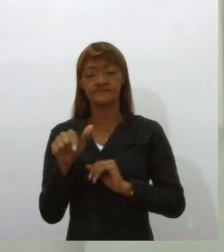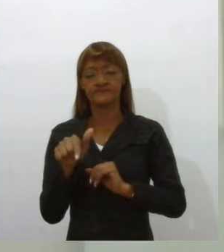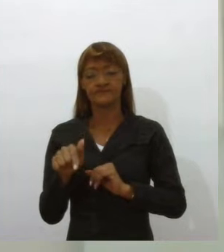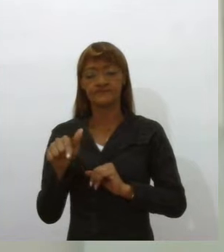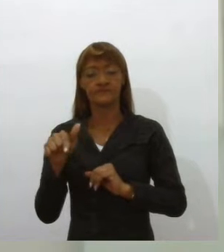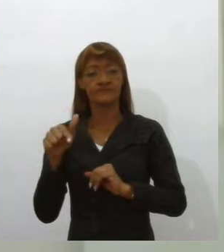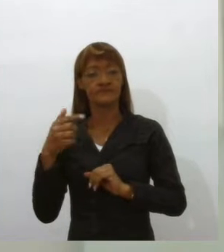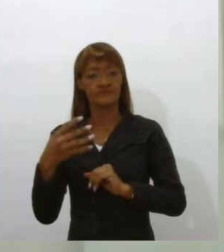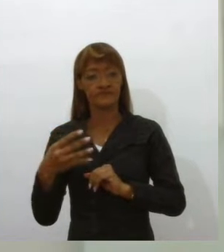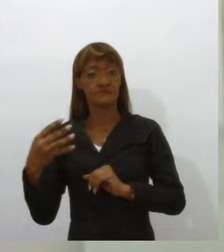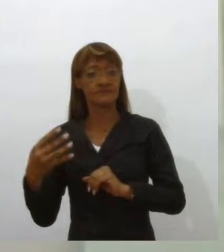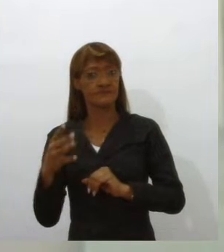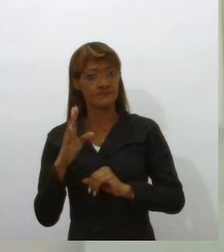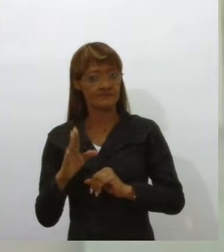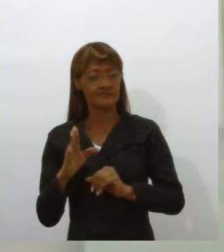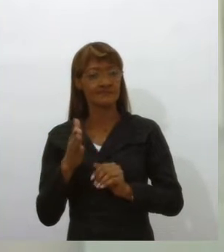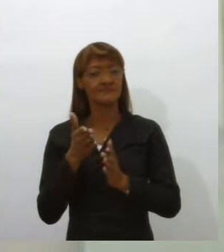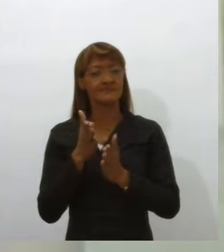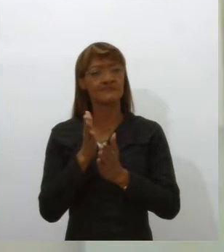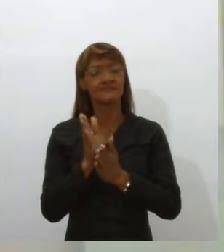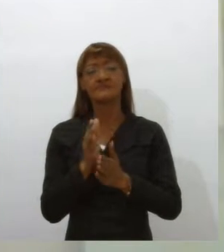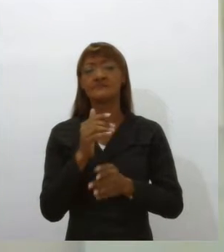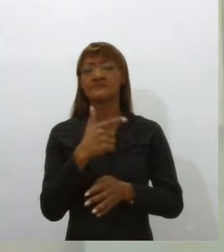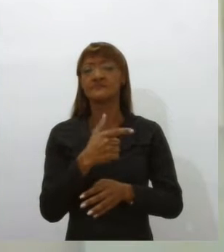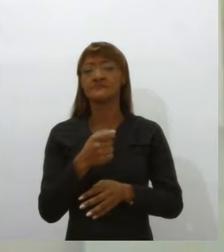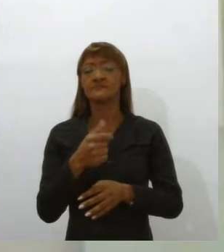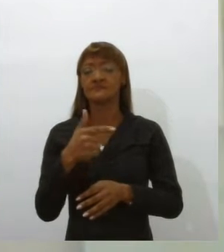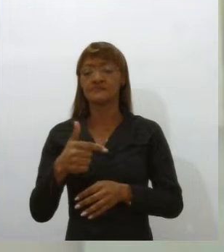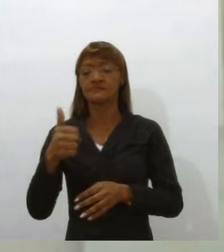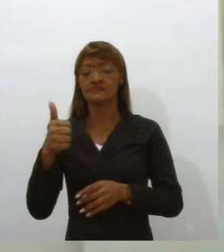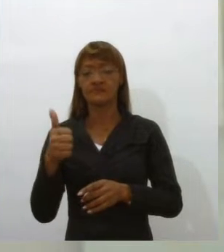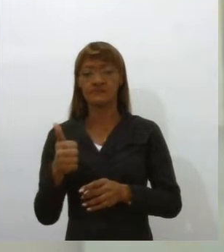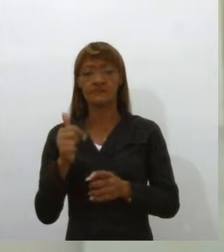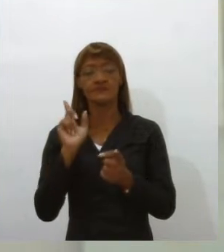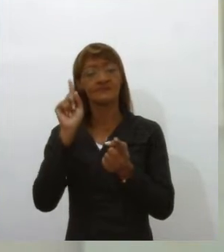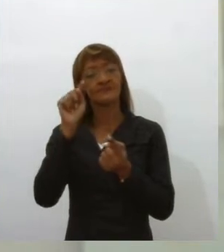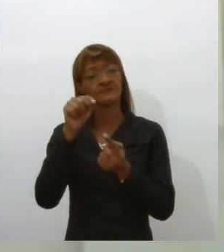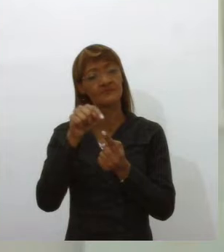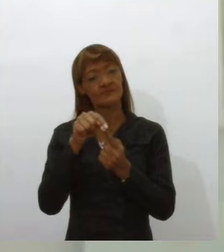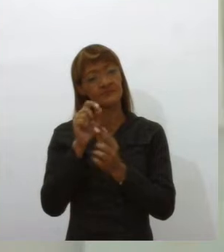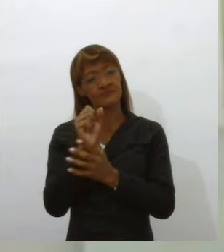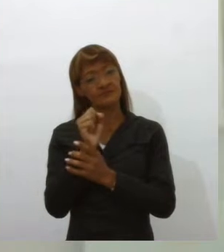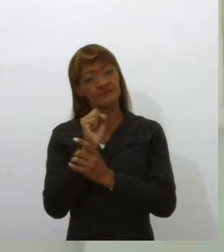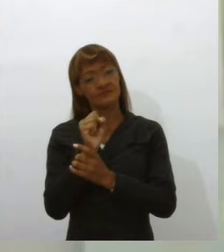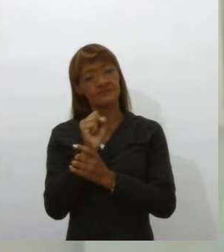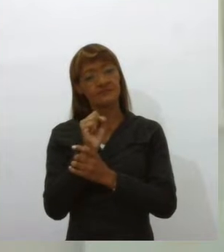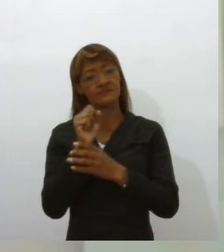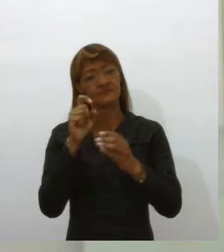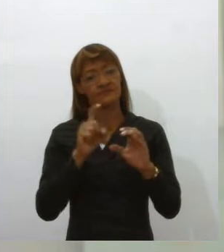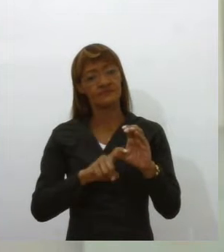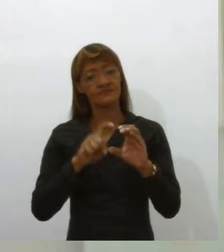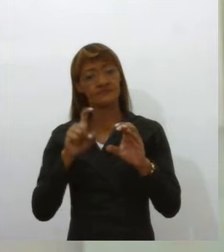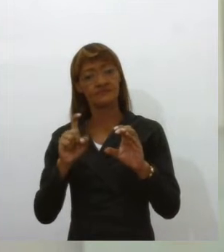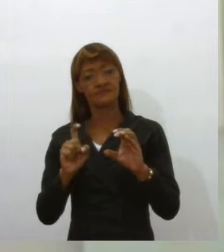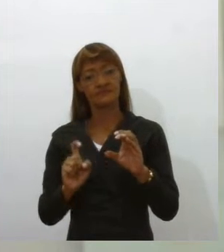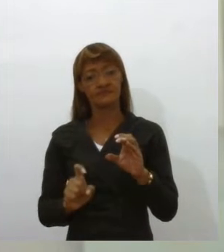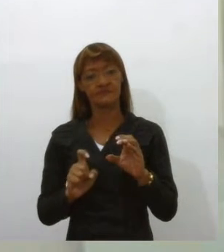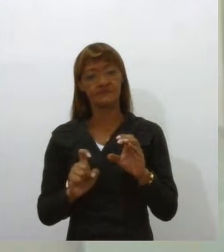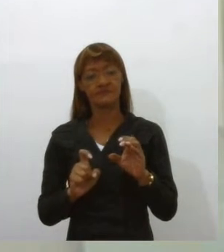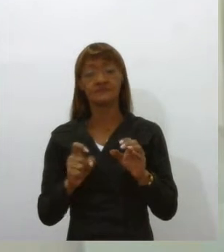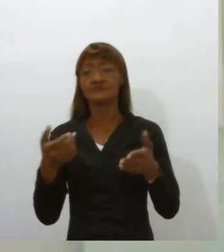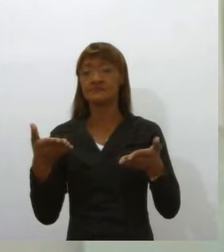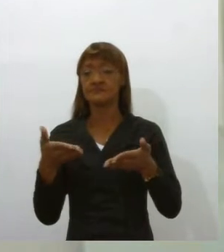aprovada em 2021 e tem como objetivo garantir essa independência para os advogados na atuação e